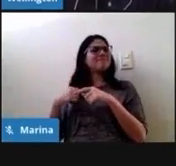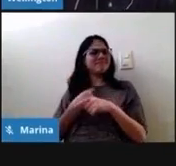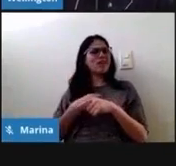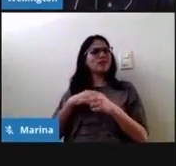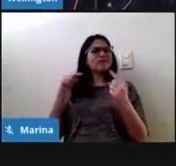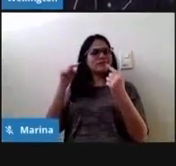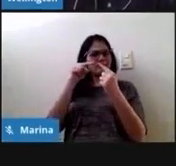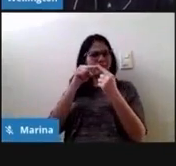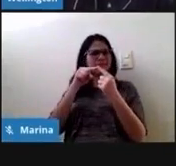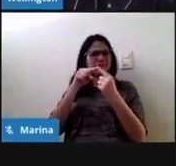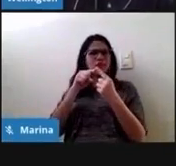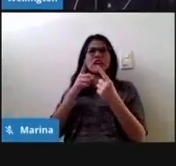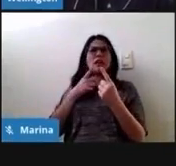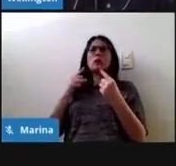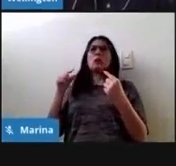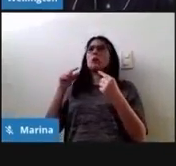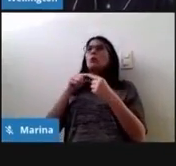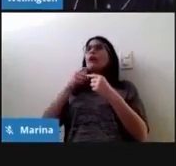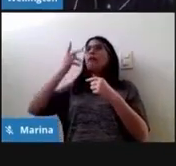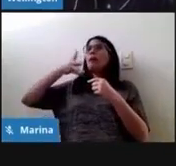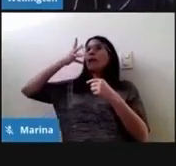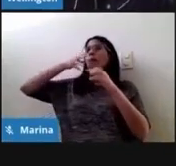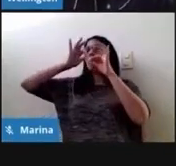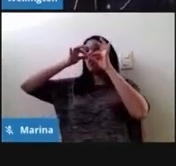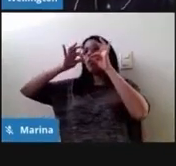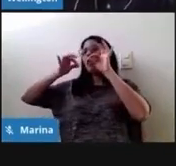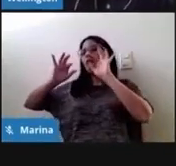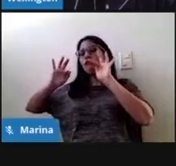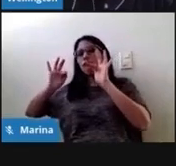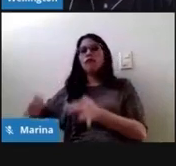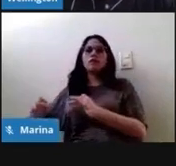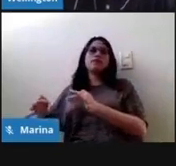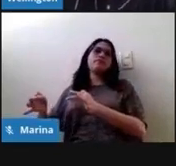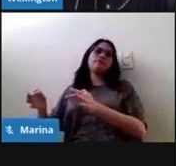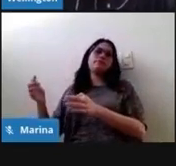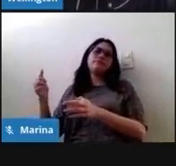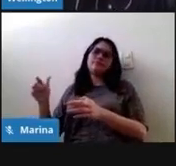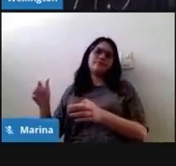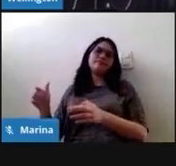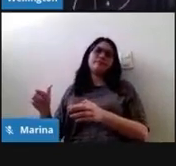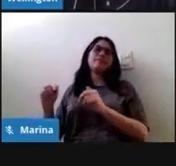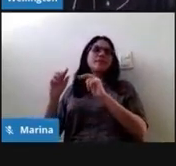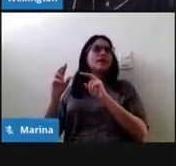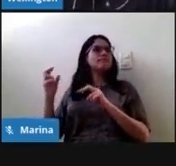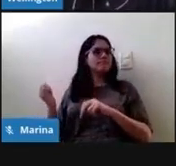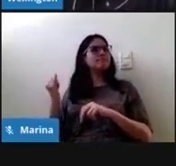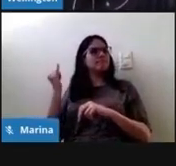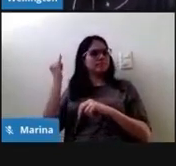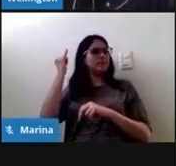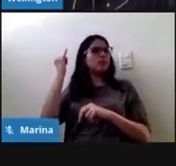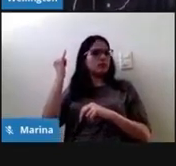é esgotá-lo, né, muito pelo contrário, realmente é um tema bastante importante